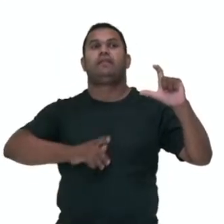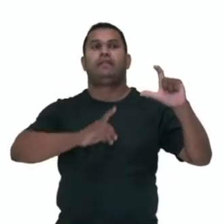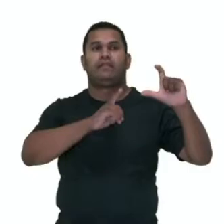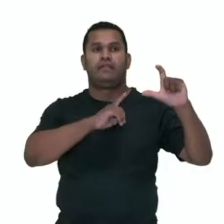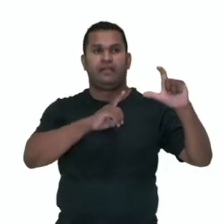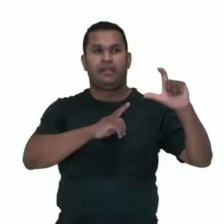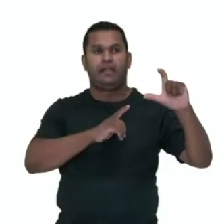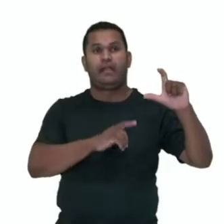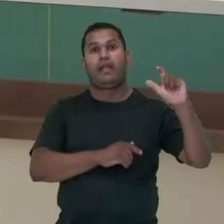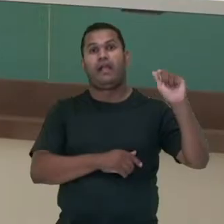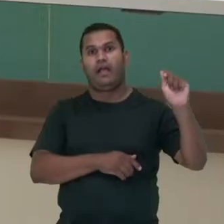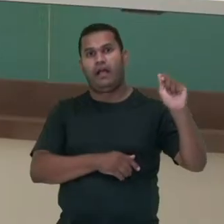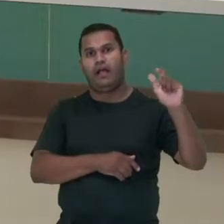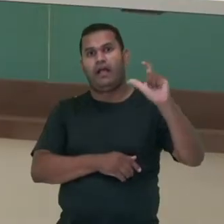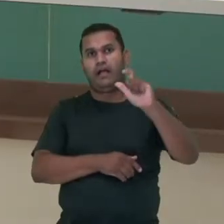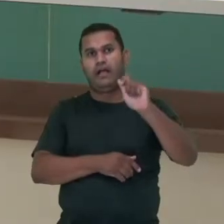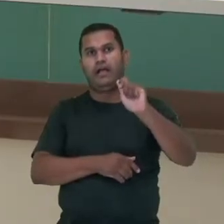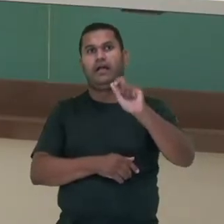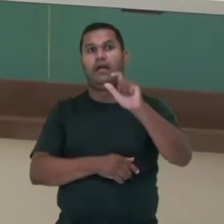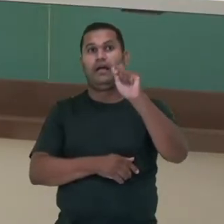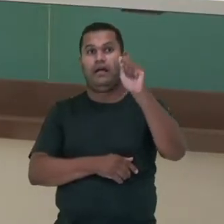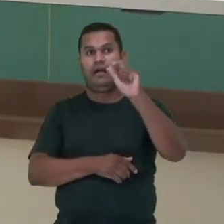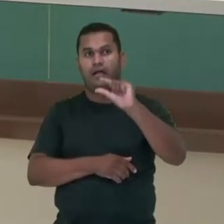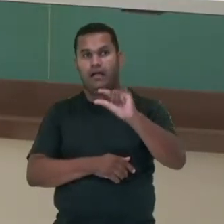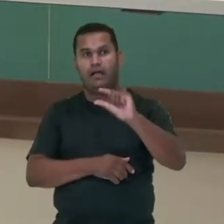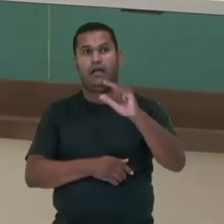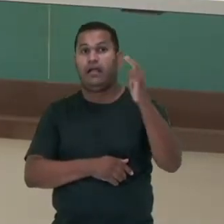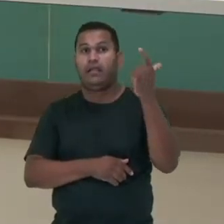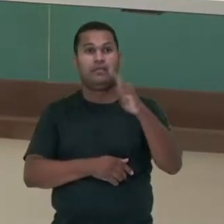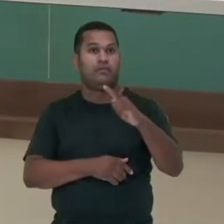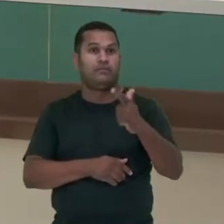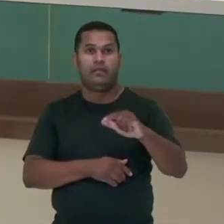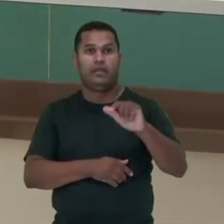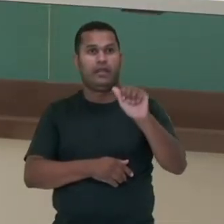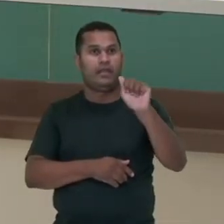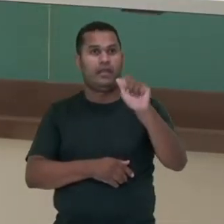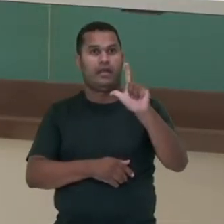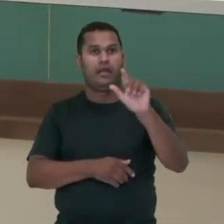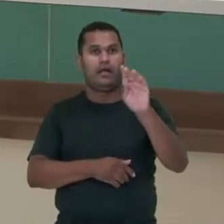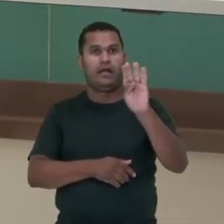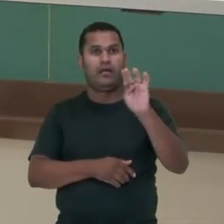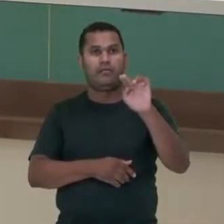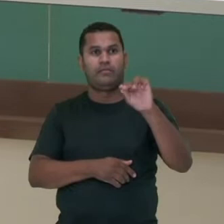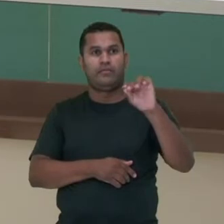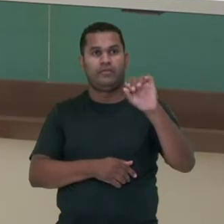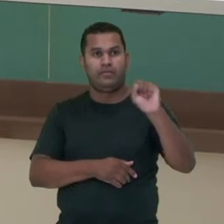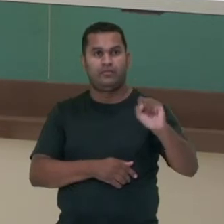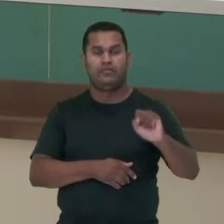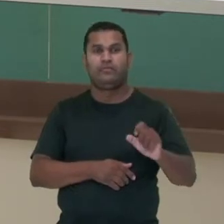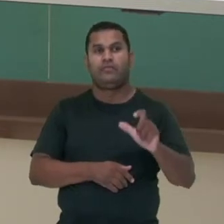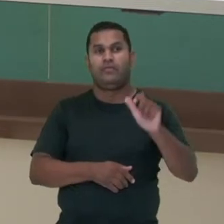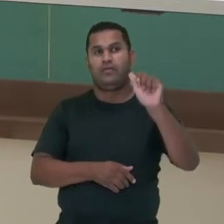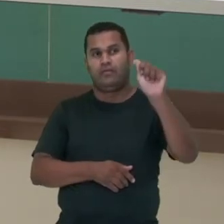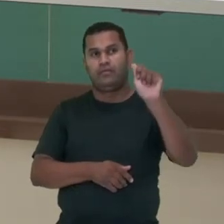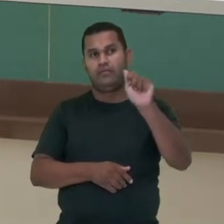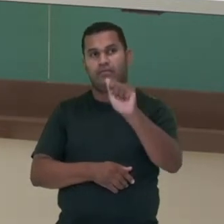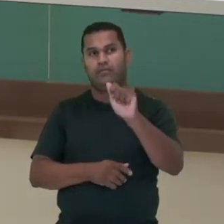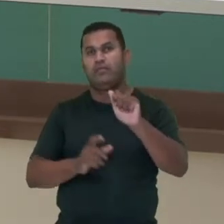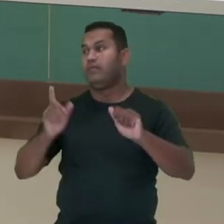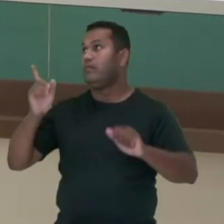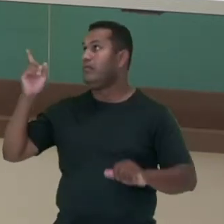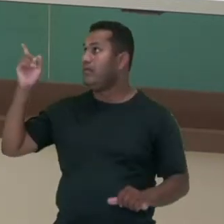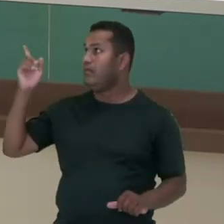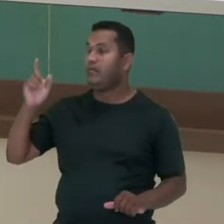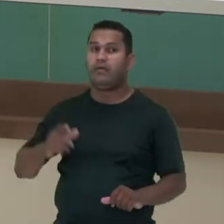azão, tá? Ele não permite ali o albinismo. Já quando o genótipo é azinho-azinho, dá a